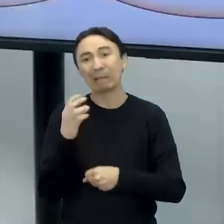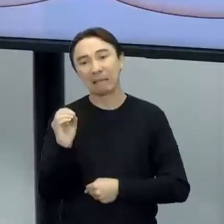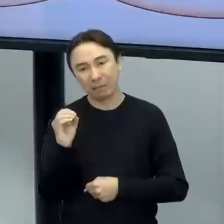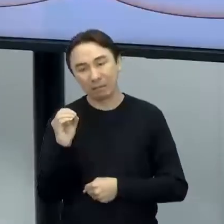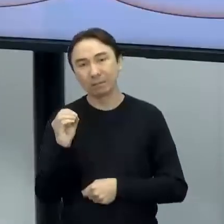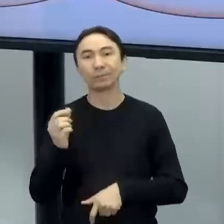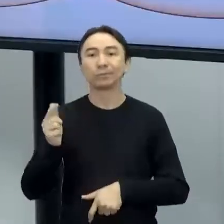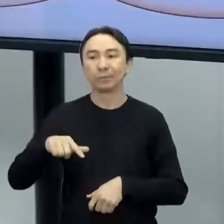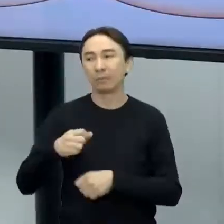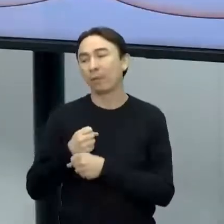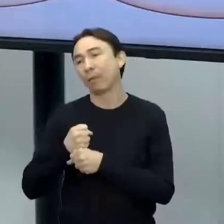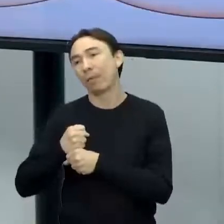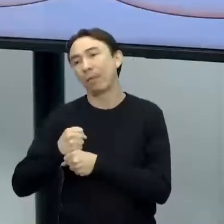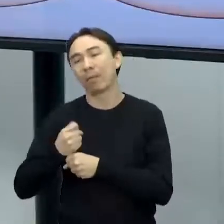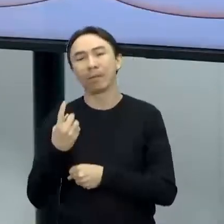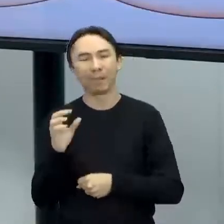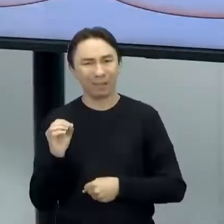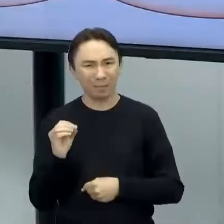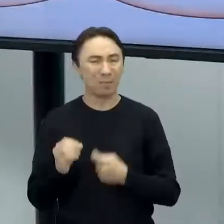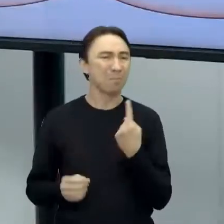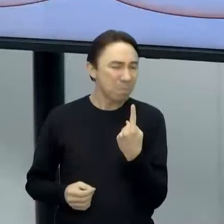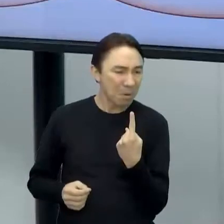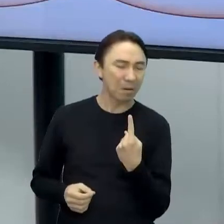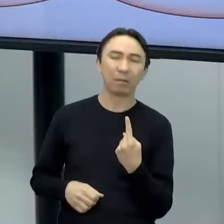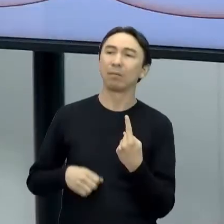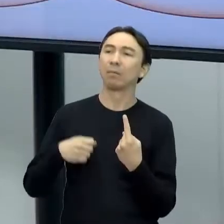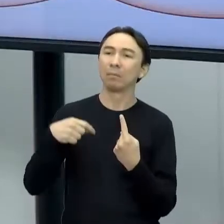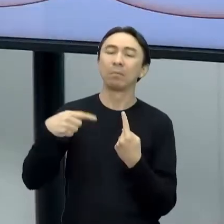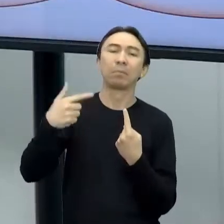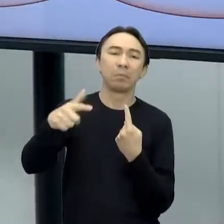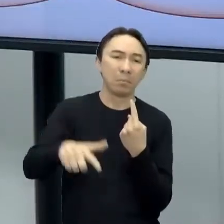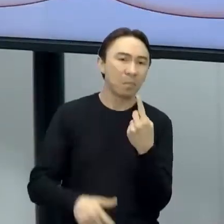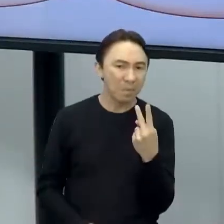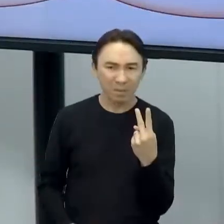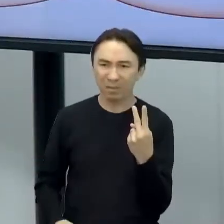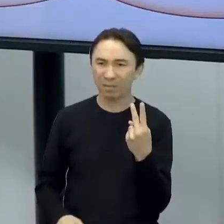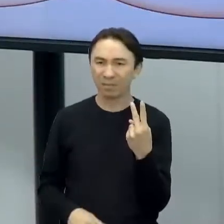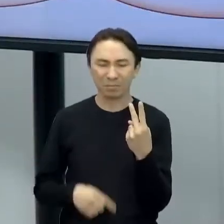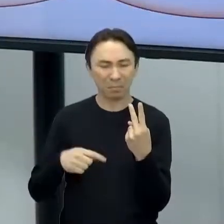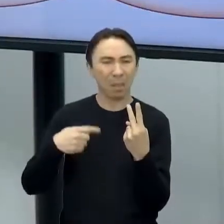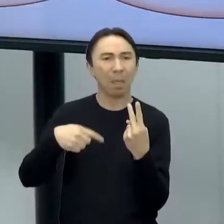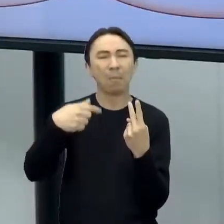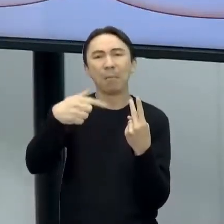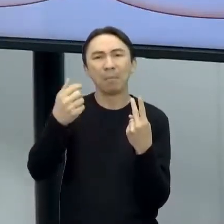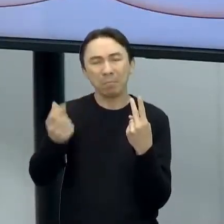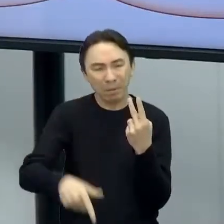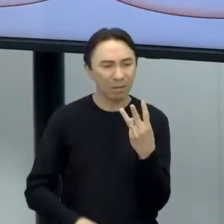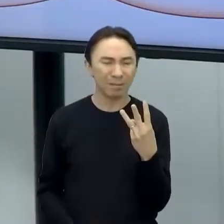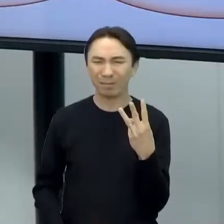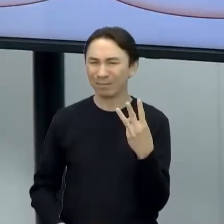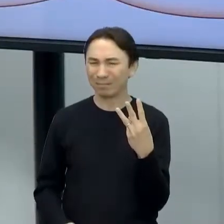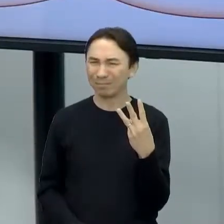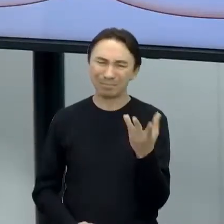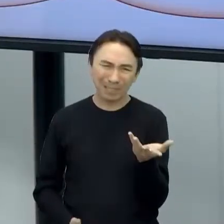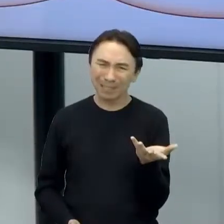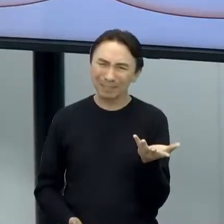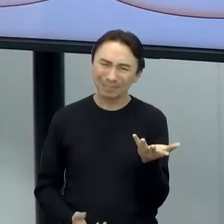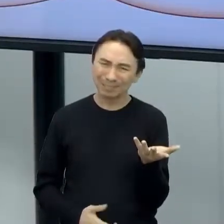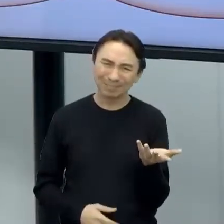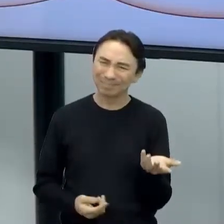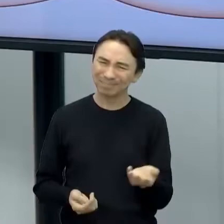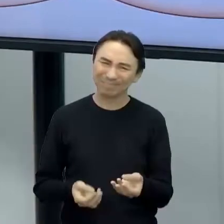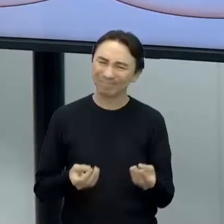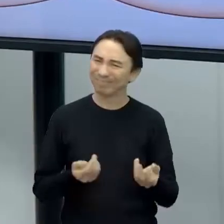anos criando, sai uma peça. Vai ter a serventia? Vai ser útil? Isso tudo a gente